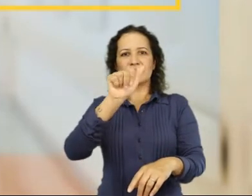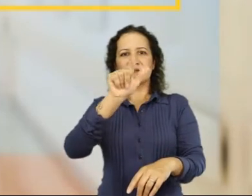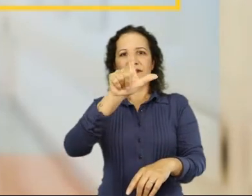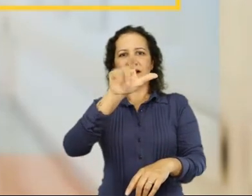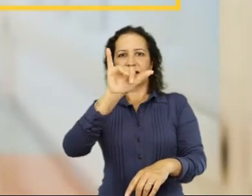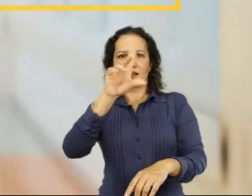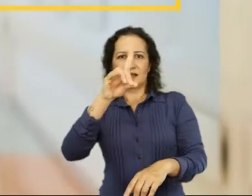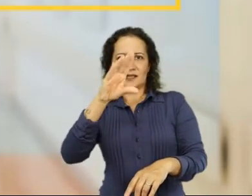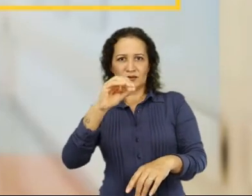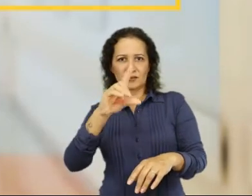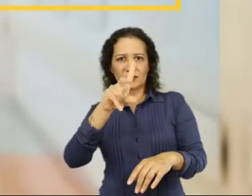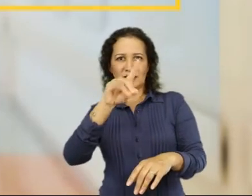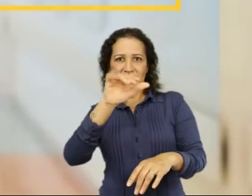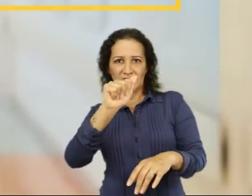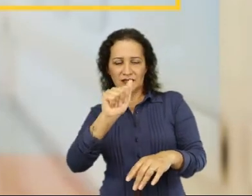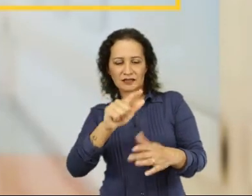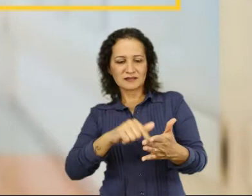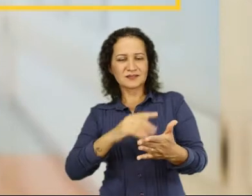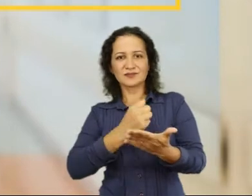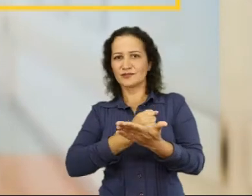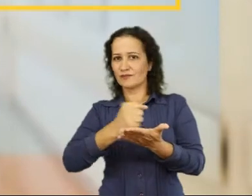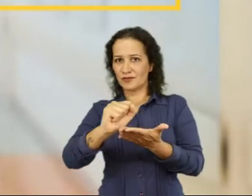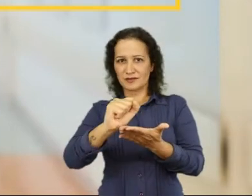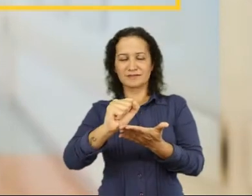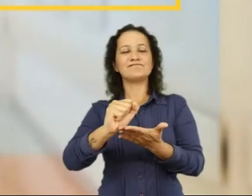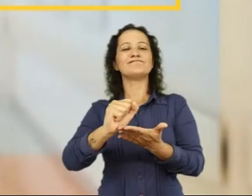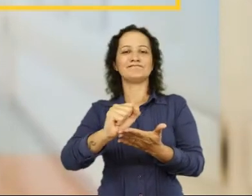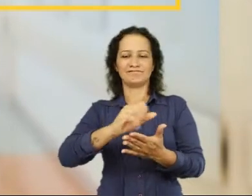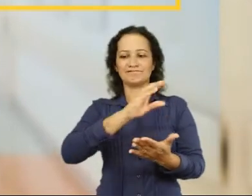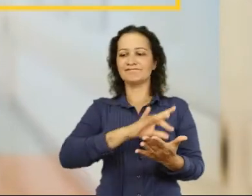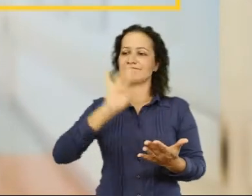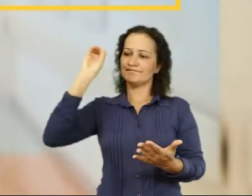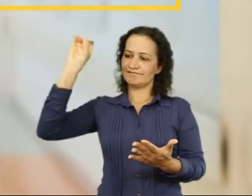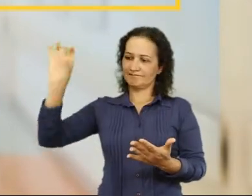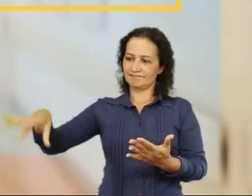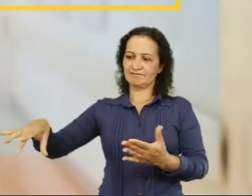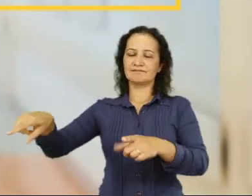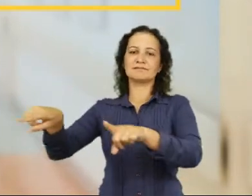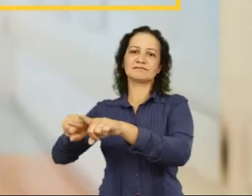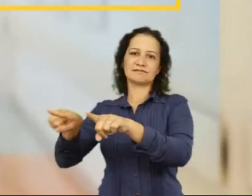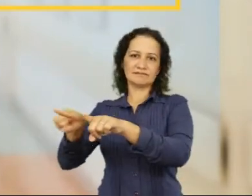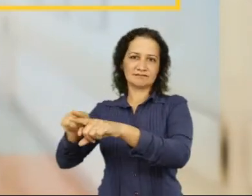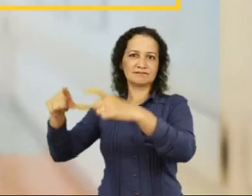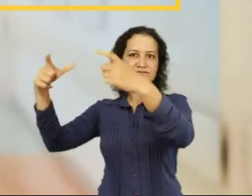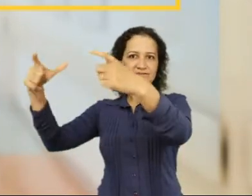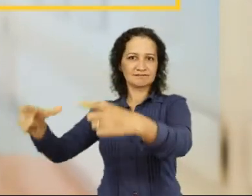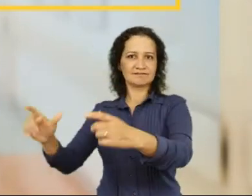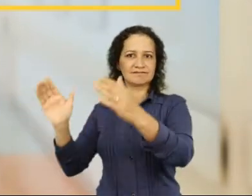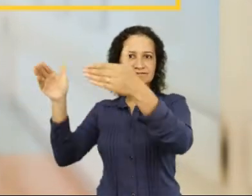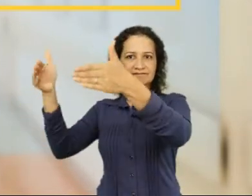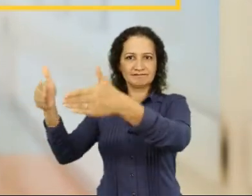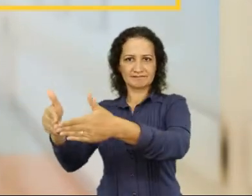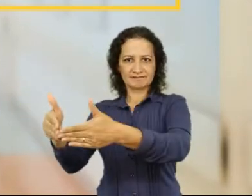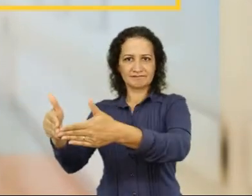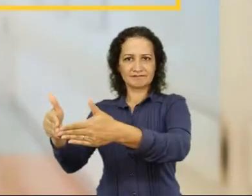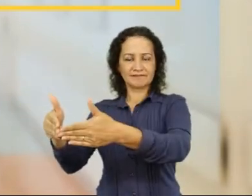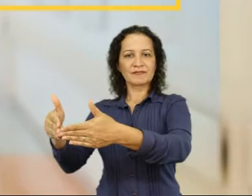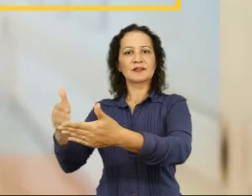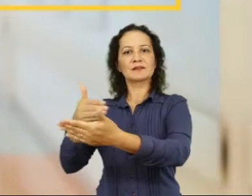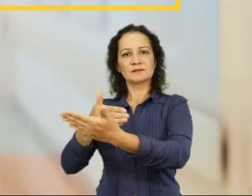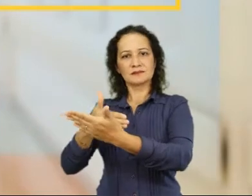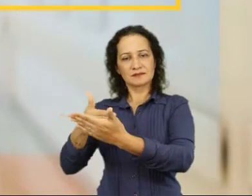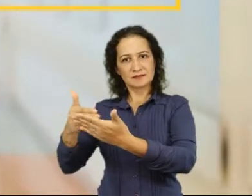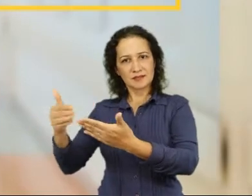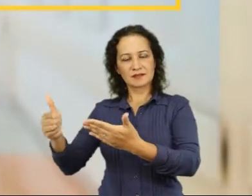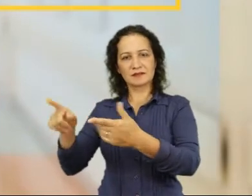ou o prazo estabelecido após a abertura do frasco. Nesse sentido, vamos relatar também no mapa de abertura de frascos